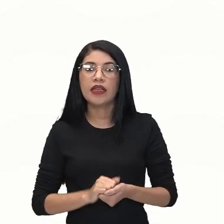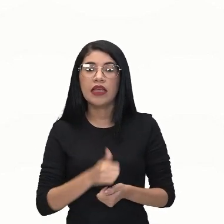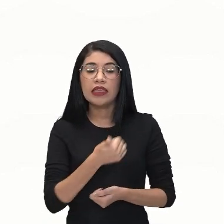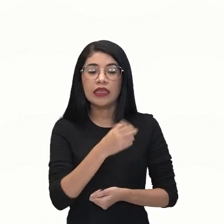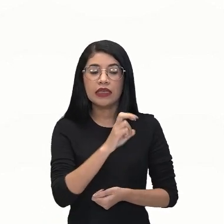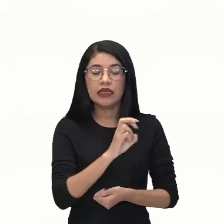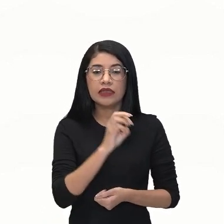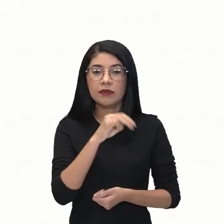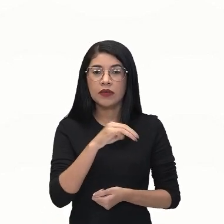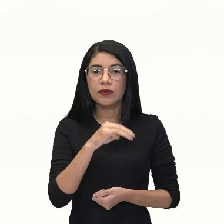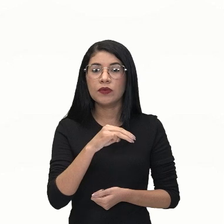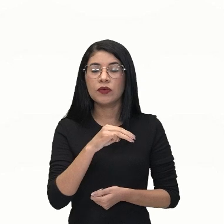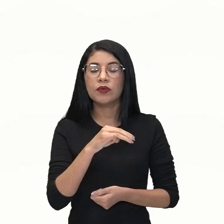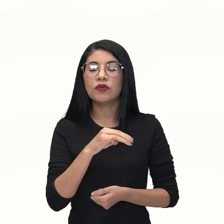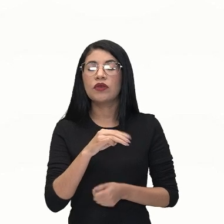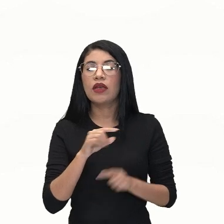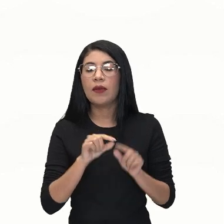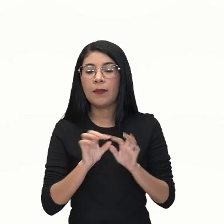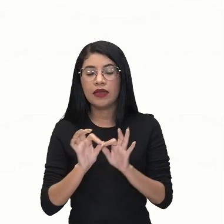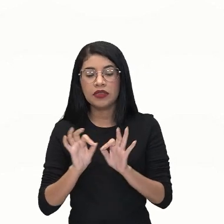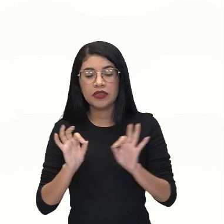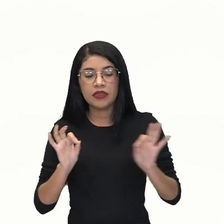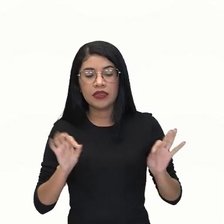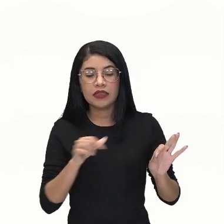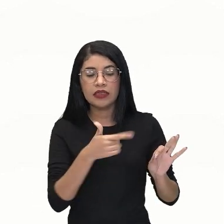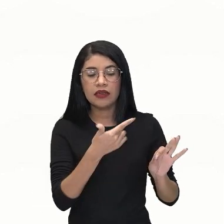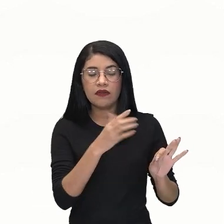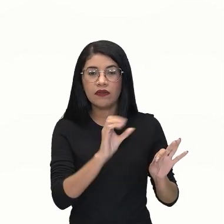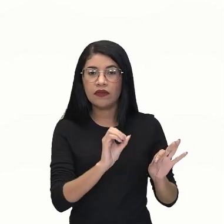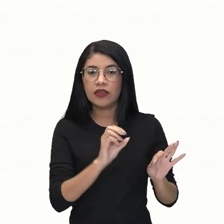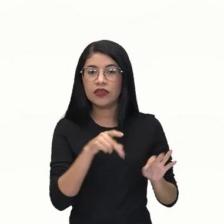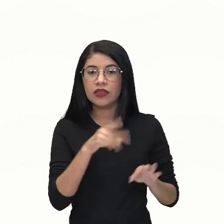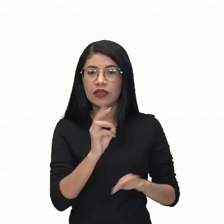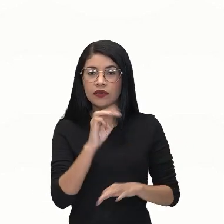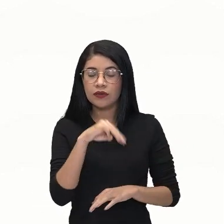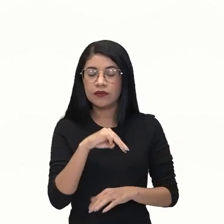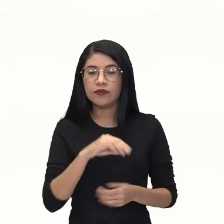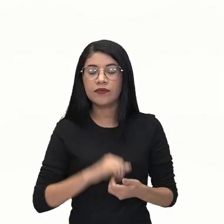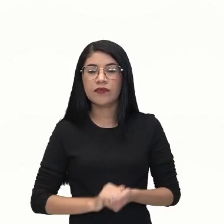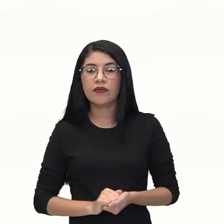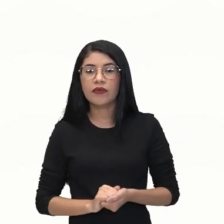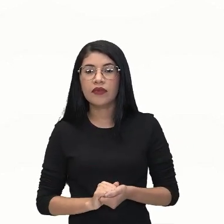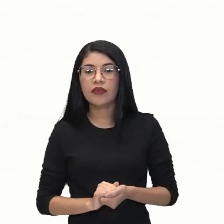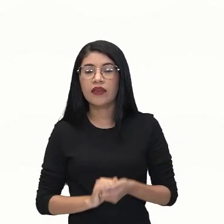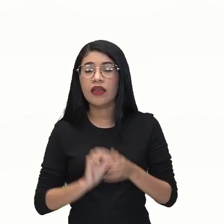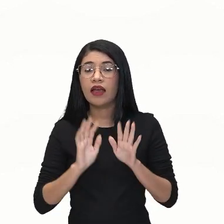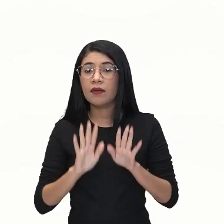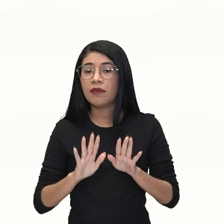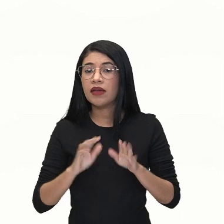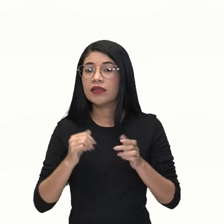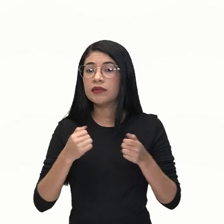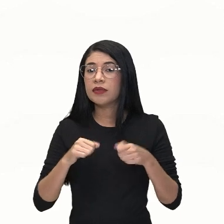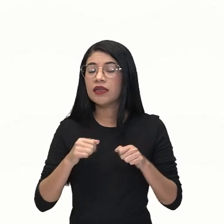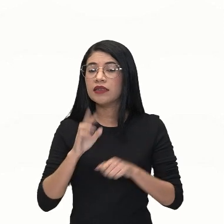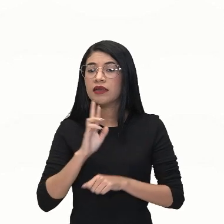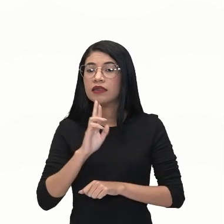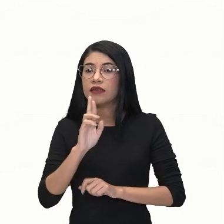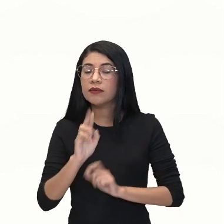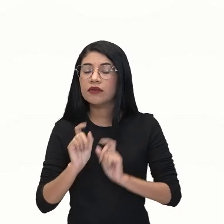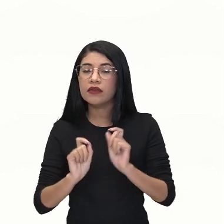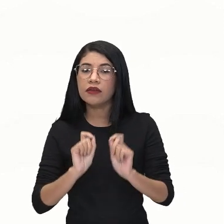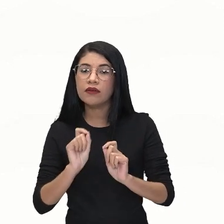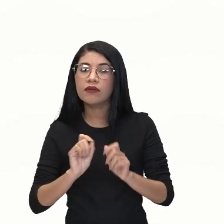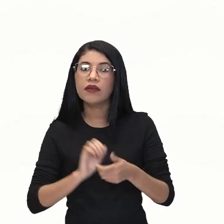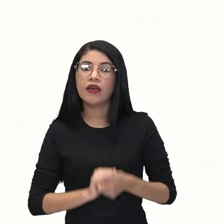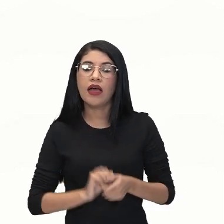minutos, esse automóvel ele percorre 20 quilômetros. Mas o que a gente quer? A gente quer